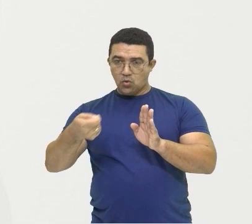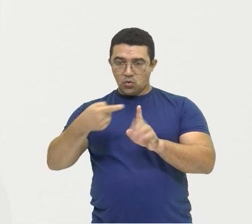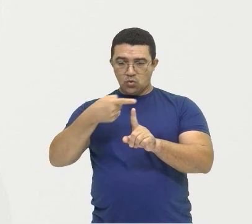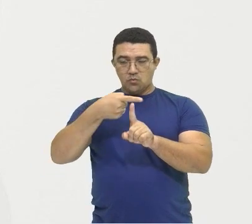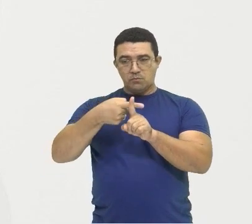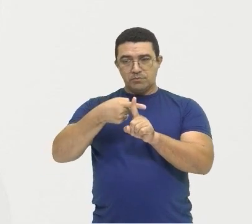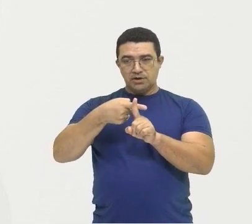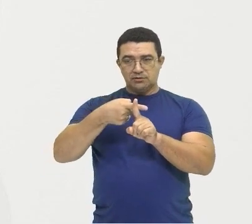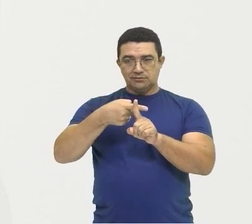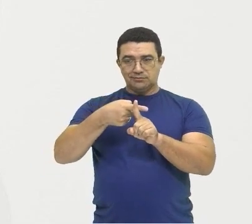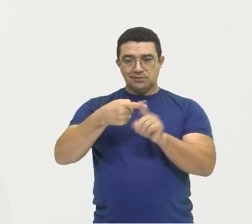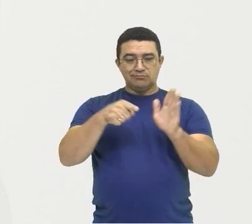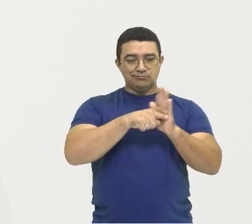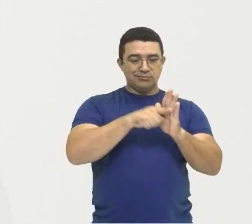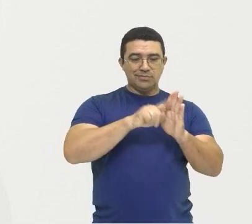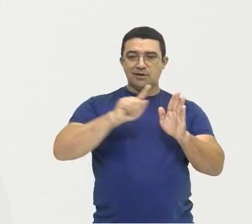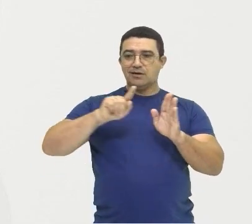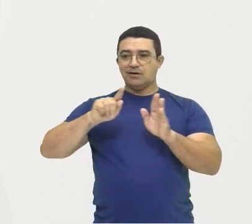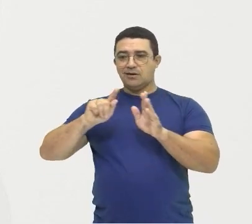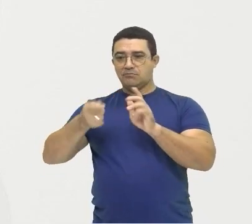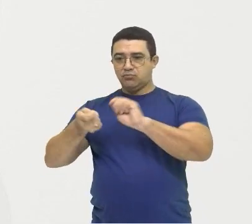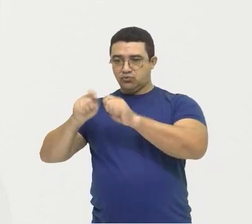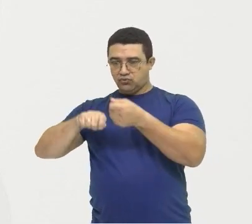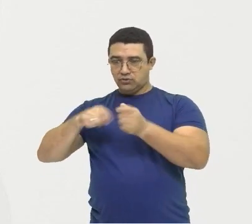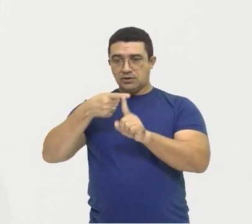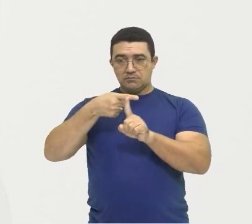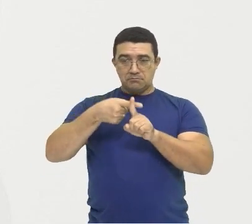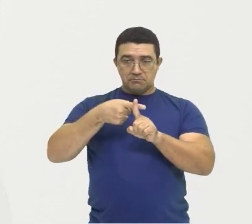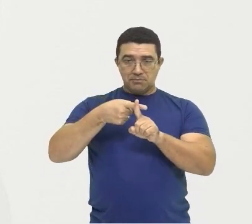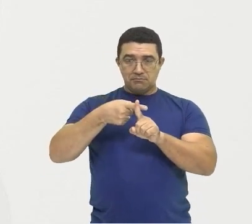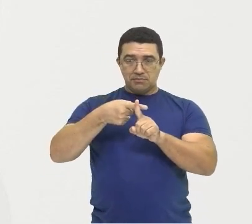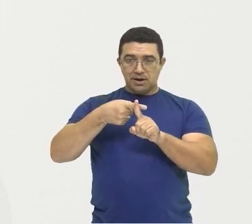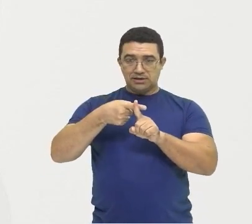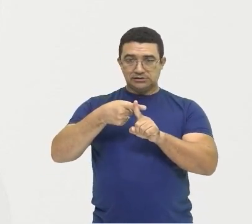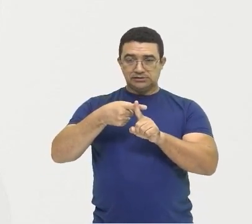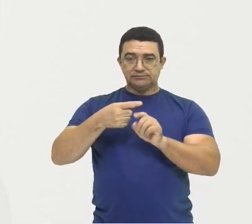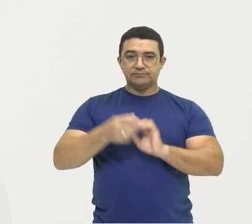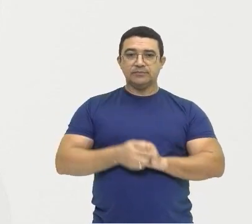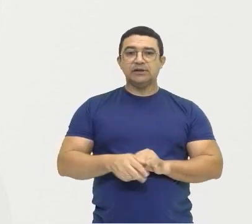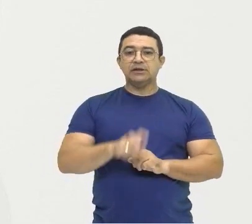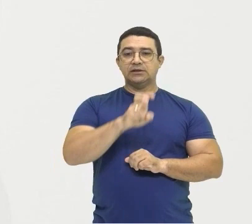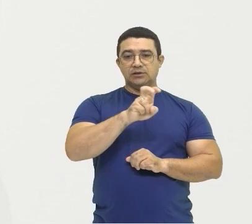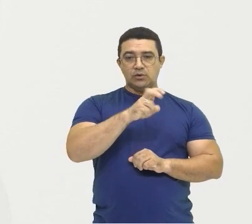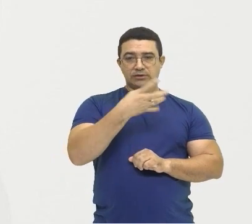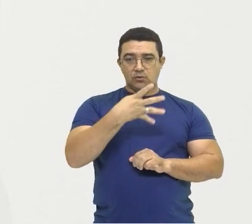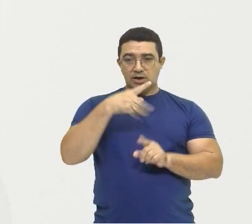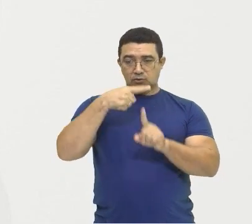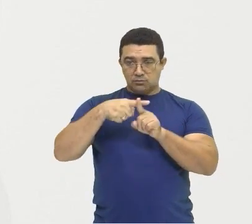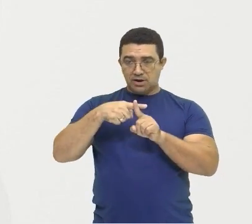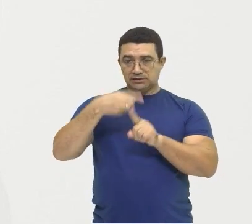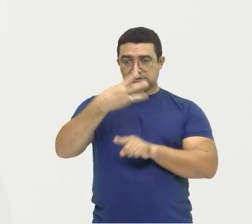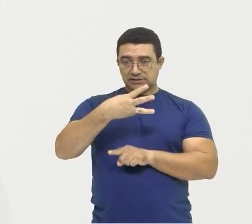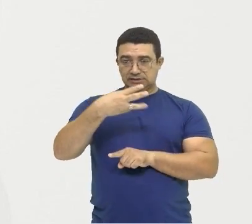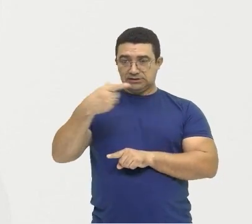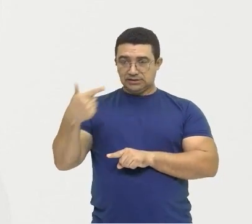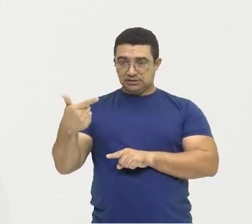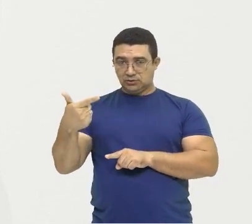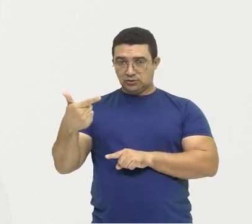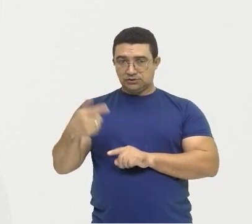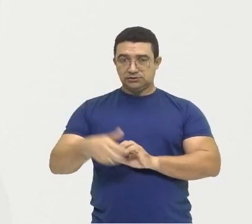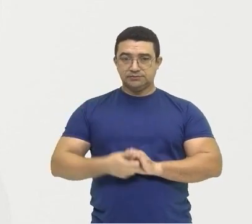estava diminuindo no primeiro membro, ele passa somando para o segundo membro. Então vai ficar 54